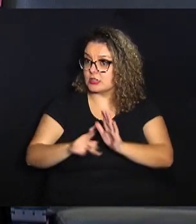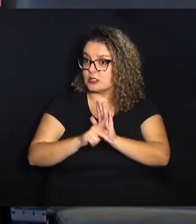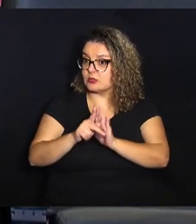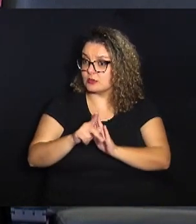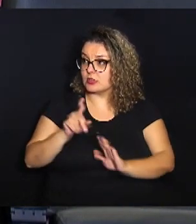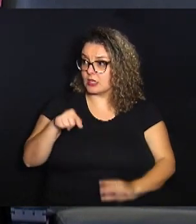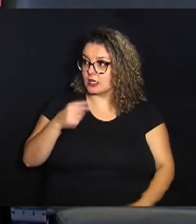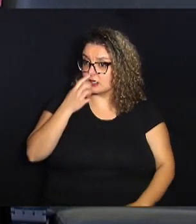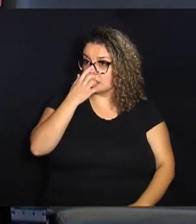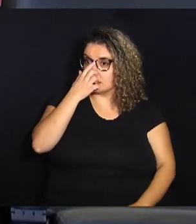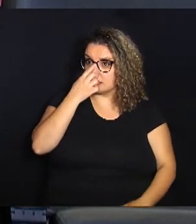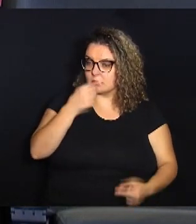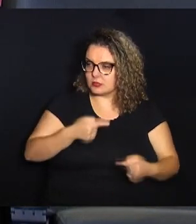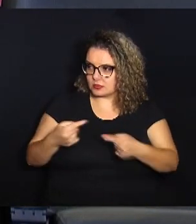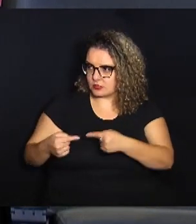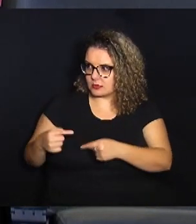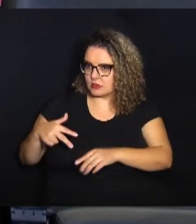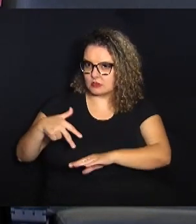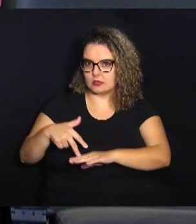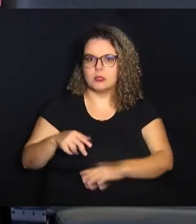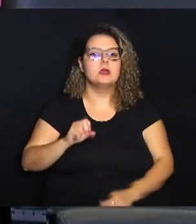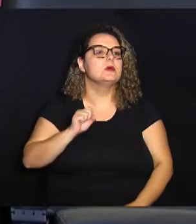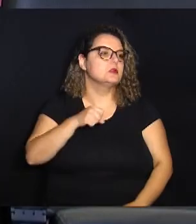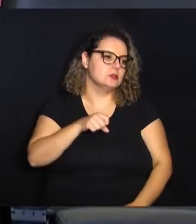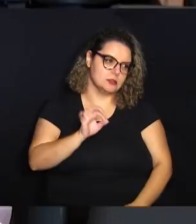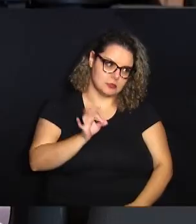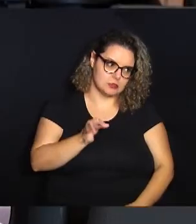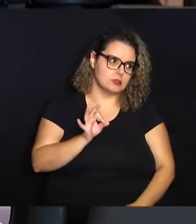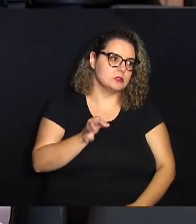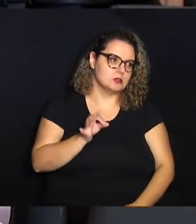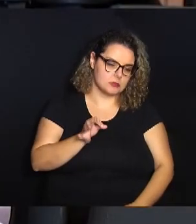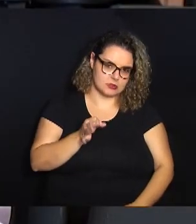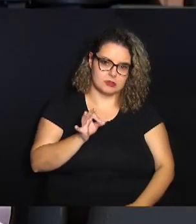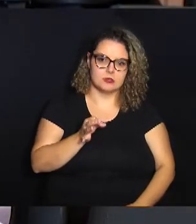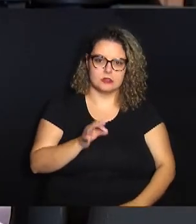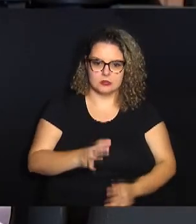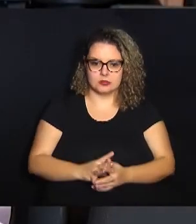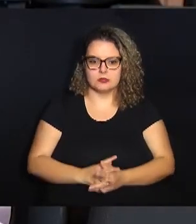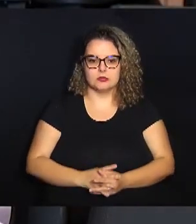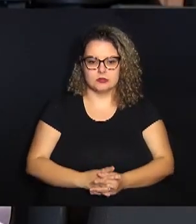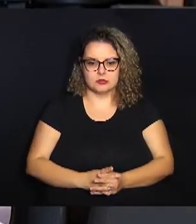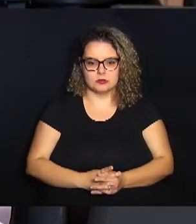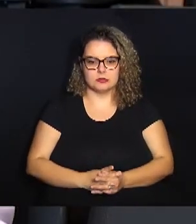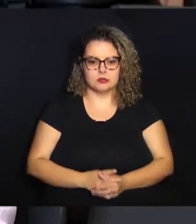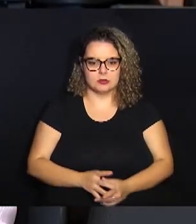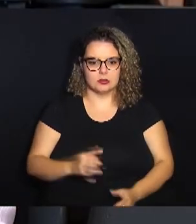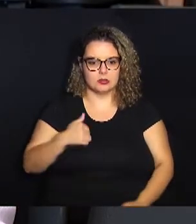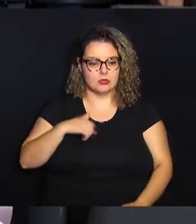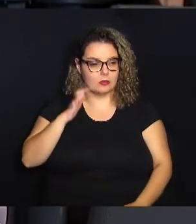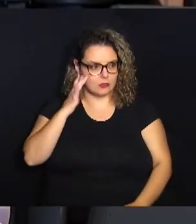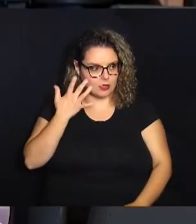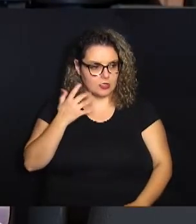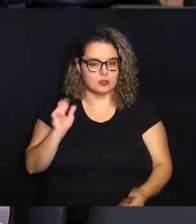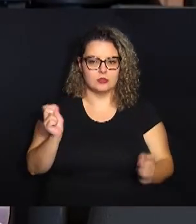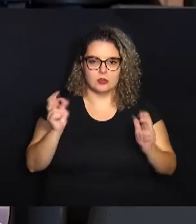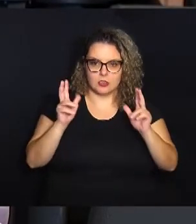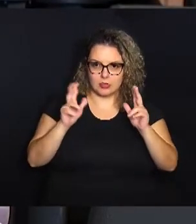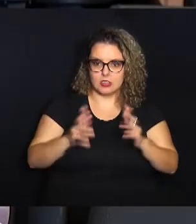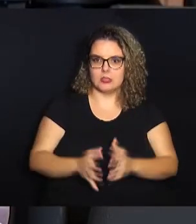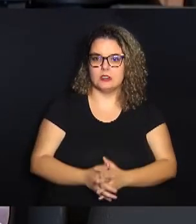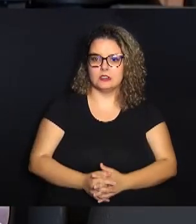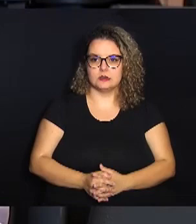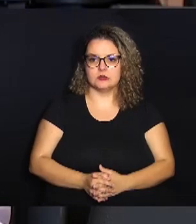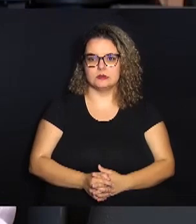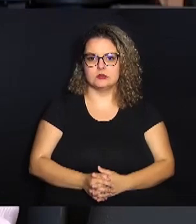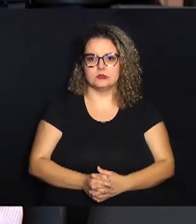seja discutido em plenário? Não, sem dúvida, né? Eu acho assim que o alerta